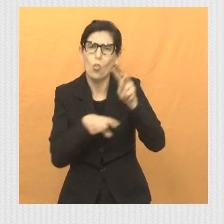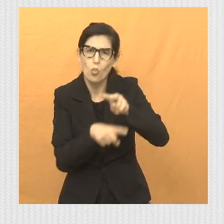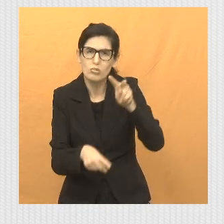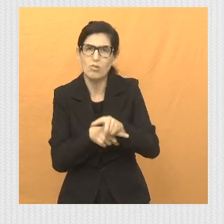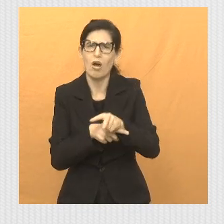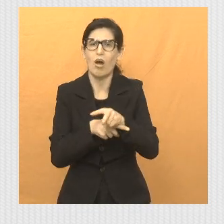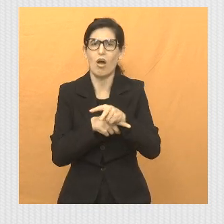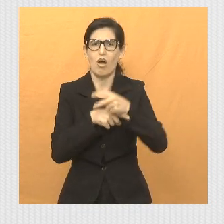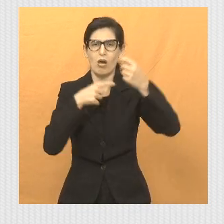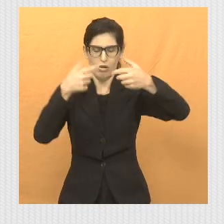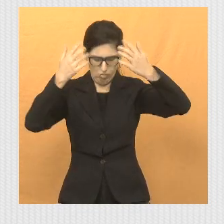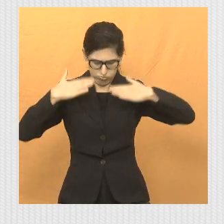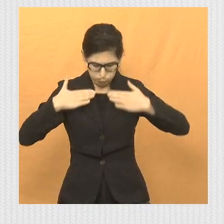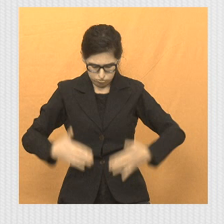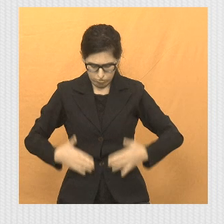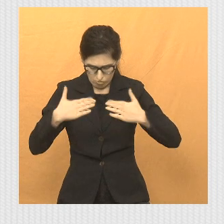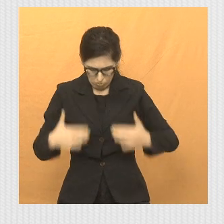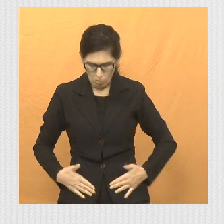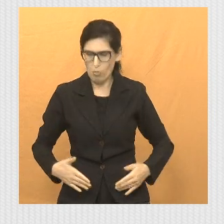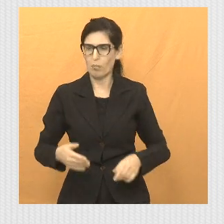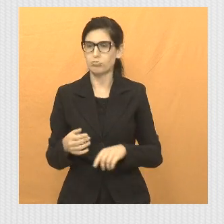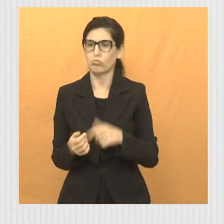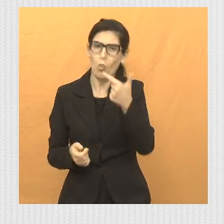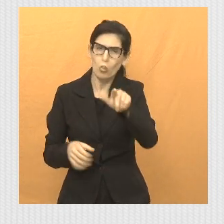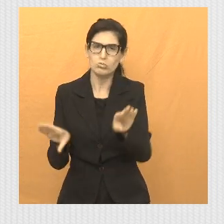teto financeiro. Pode passar.